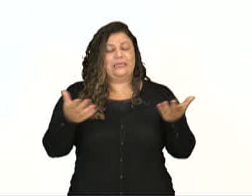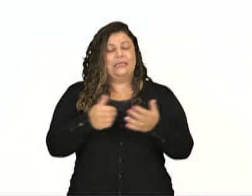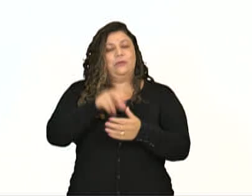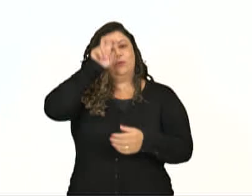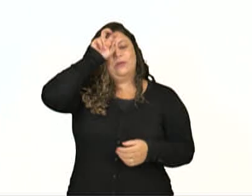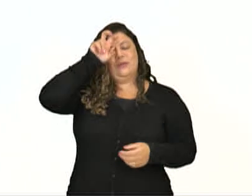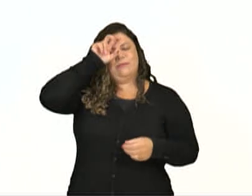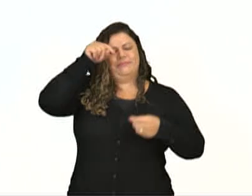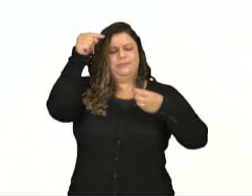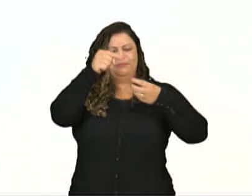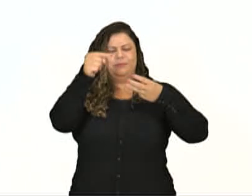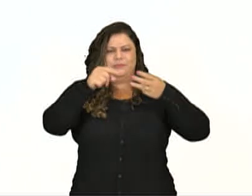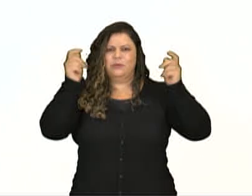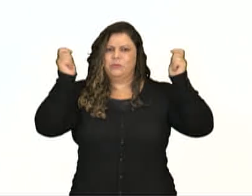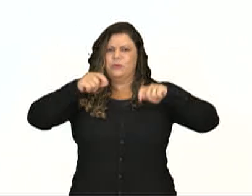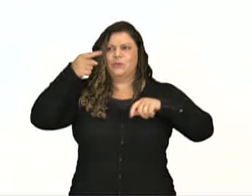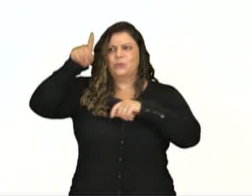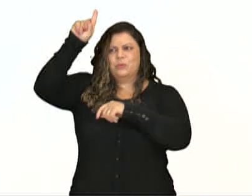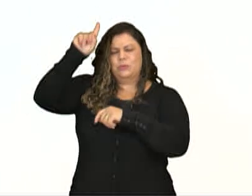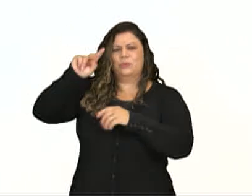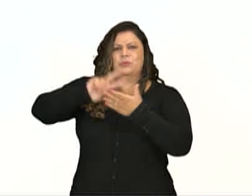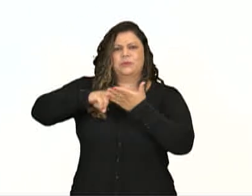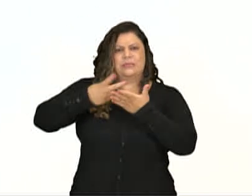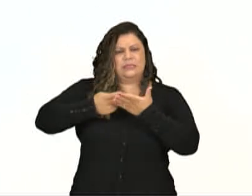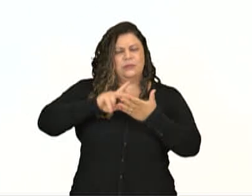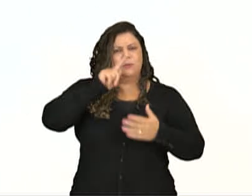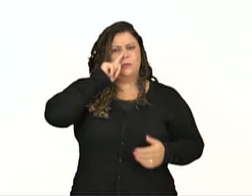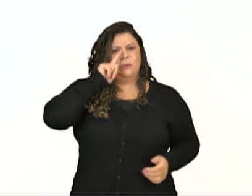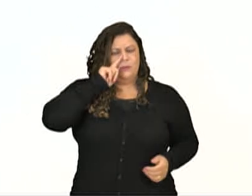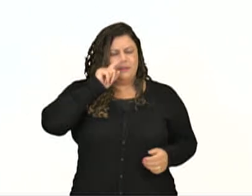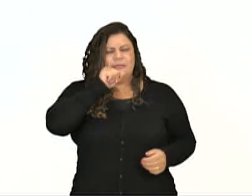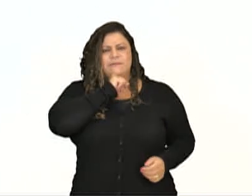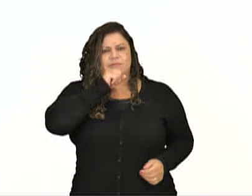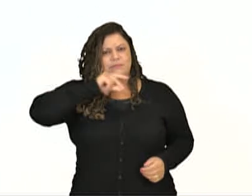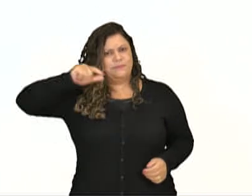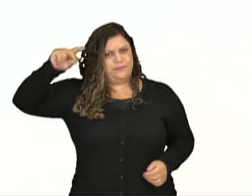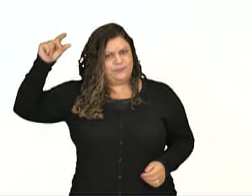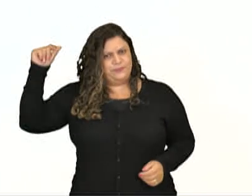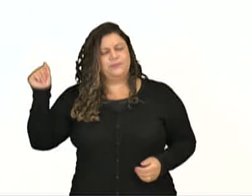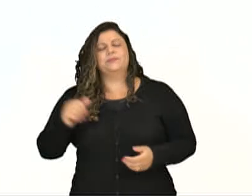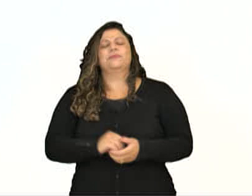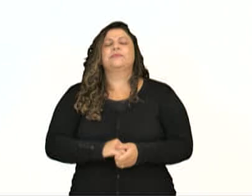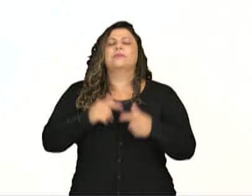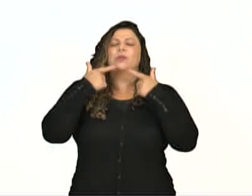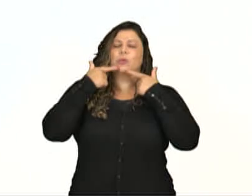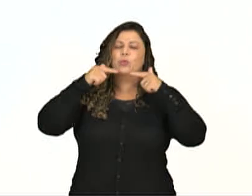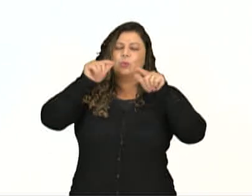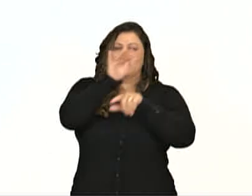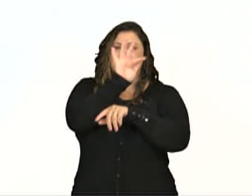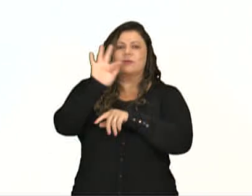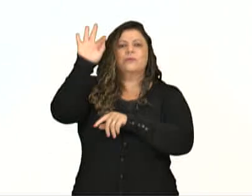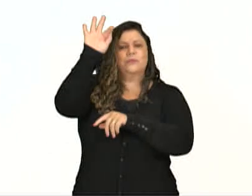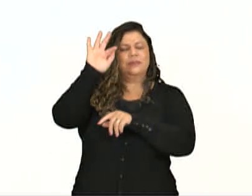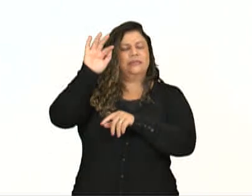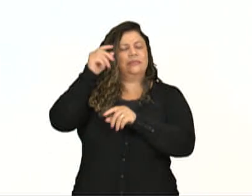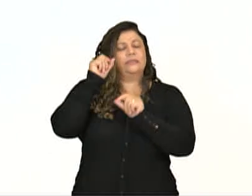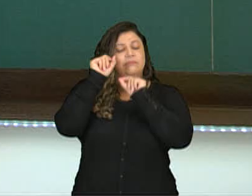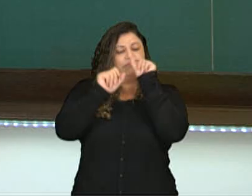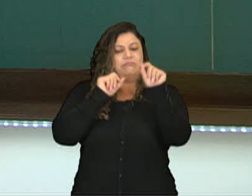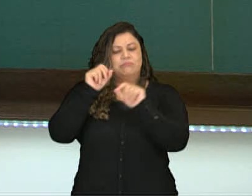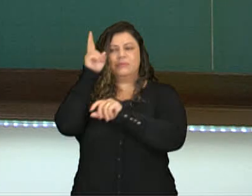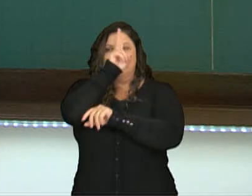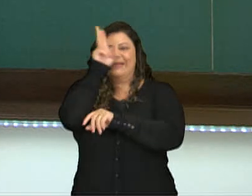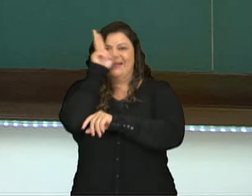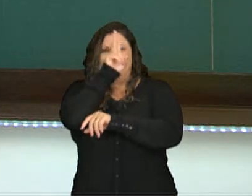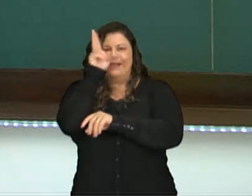por último, o que possibilitou a tradução, o grego antigo. O linguista Champollion, francês, conseguiu, entrou para a história, inclusive acabou